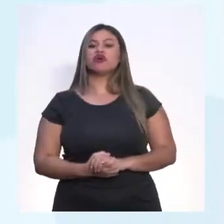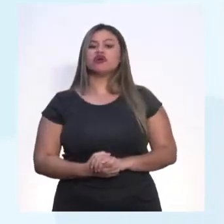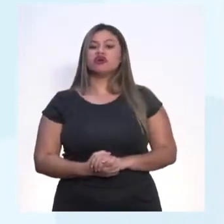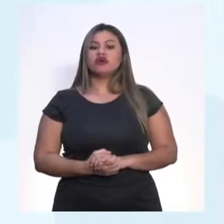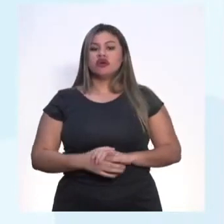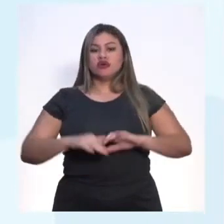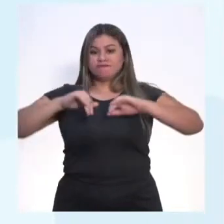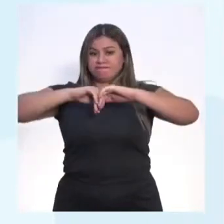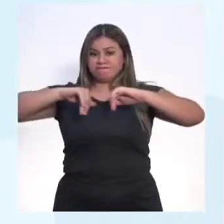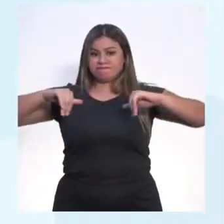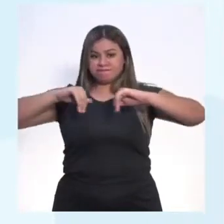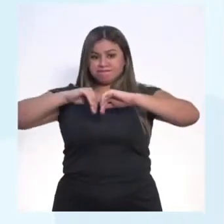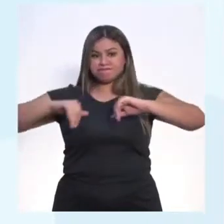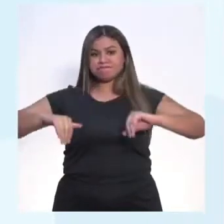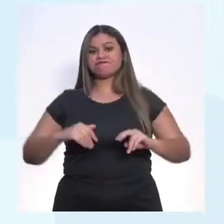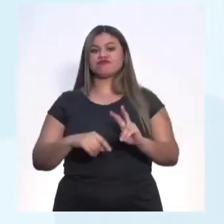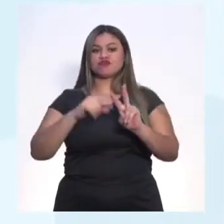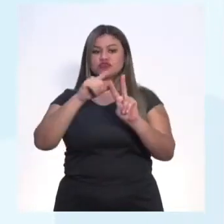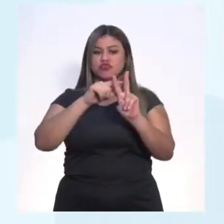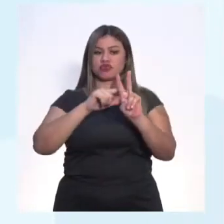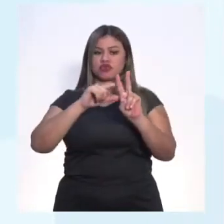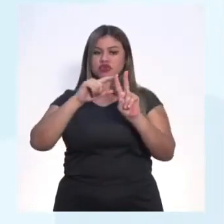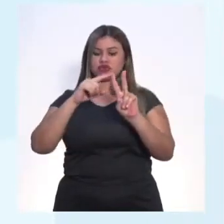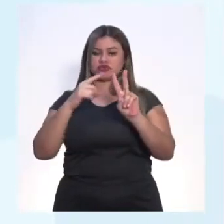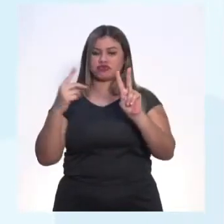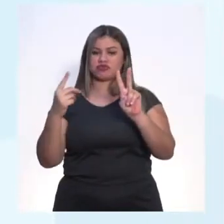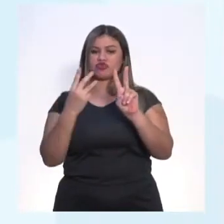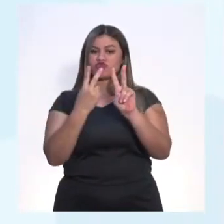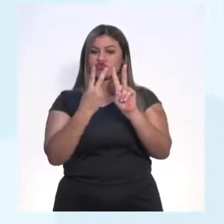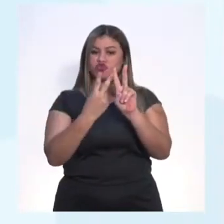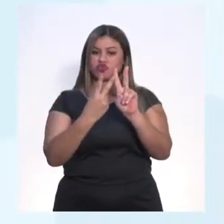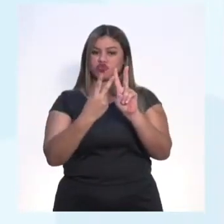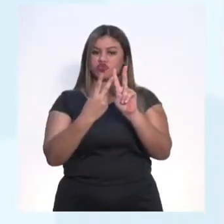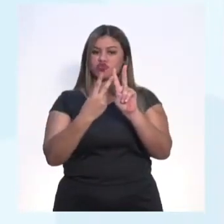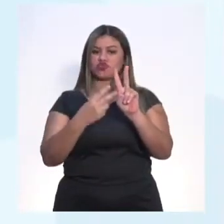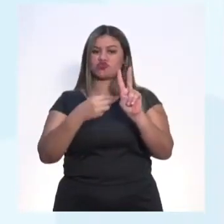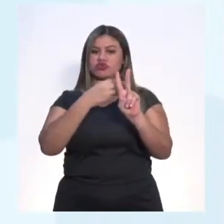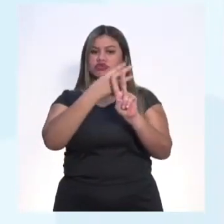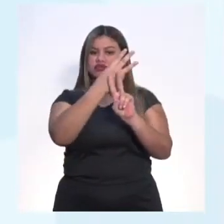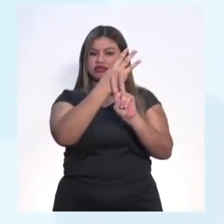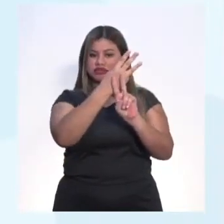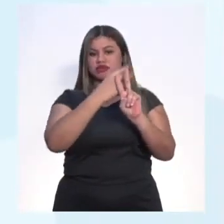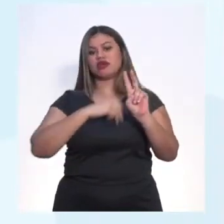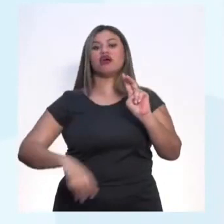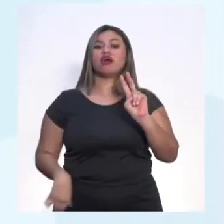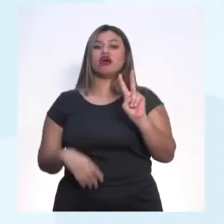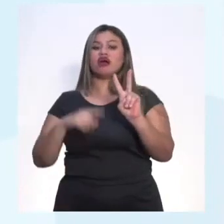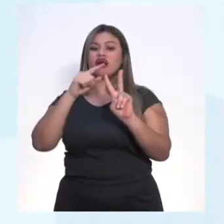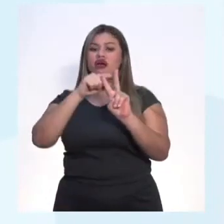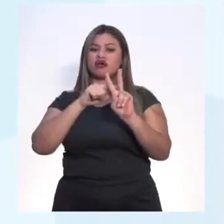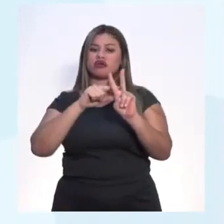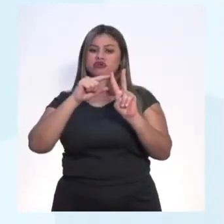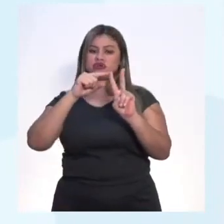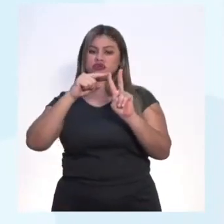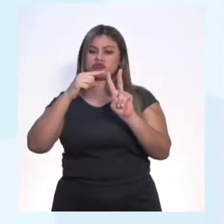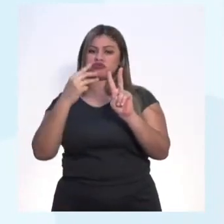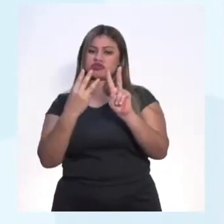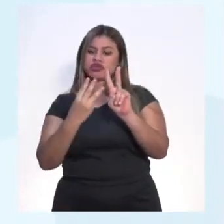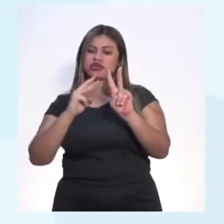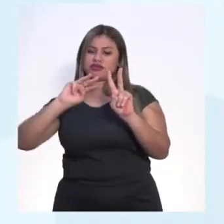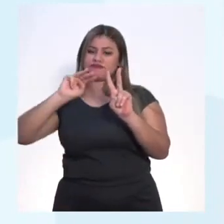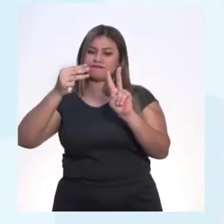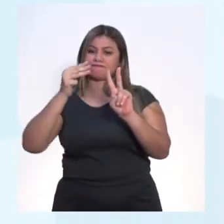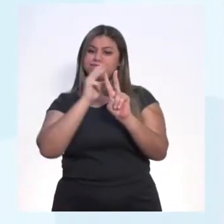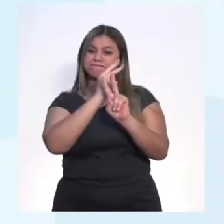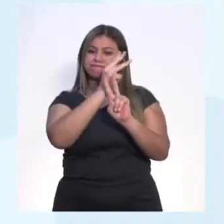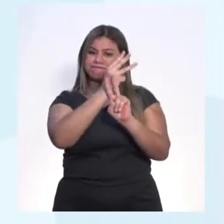Vamos separar? Raiz cúbica de 2, raiz cúbica de 3 ao cubo.